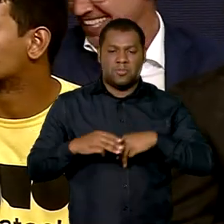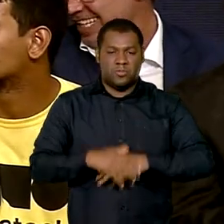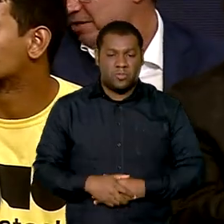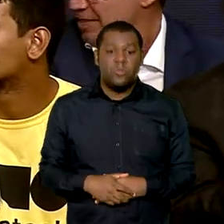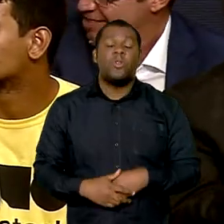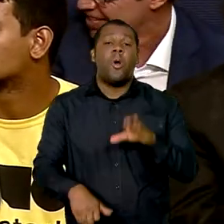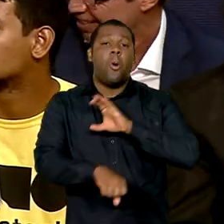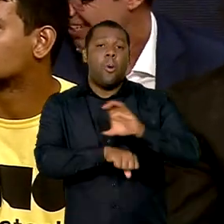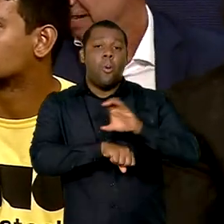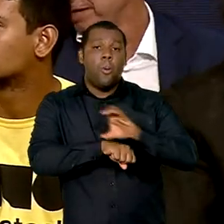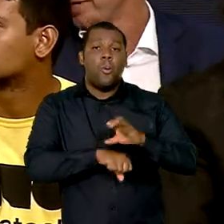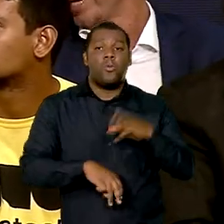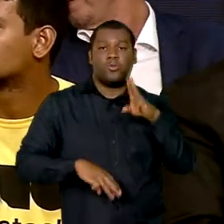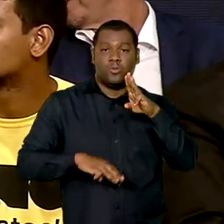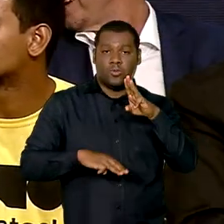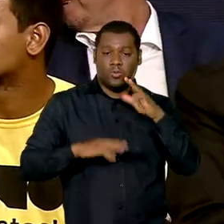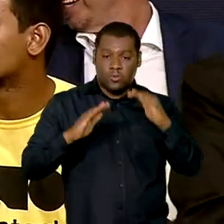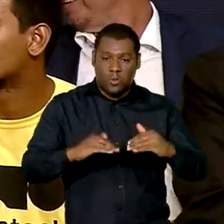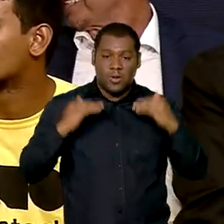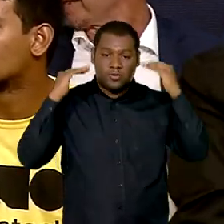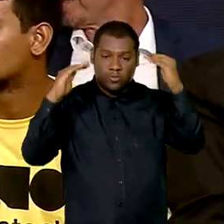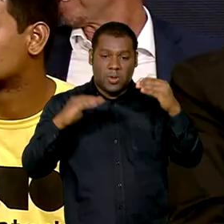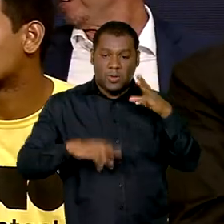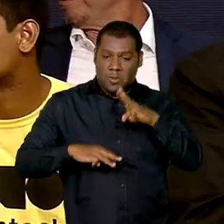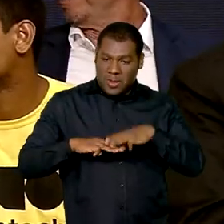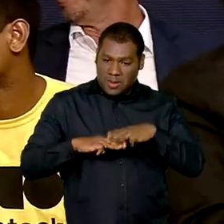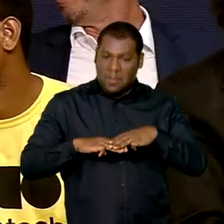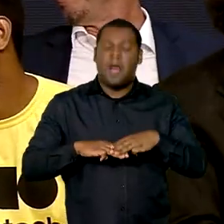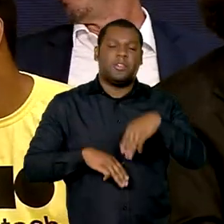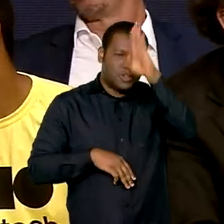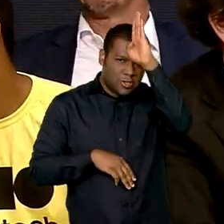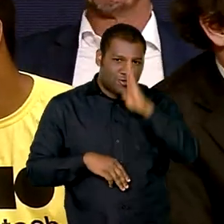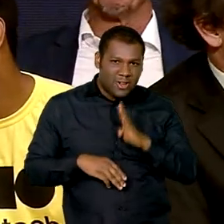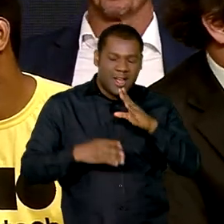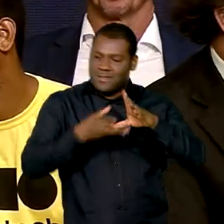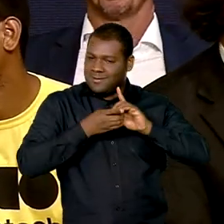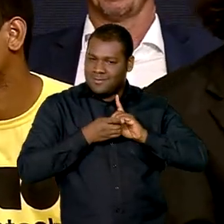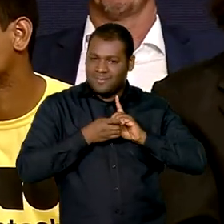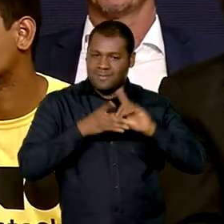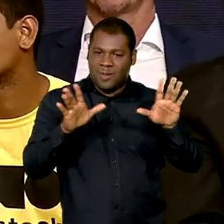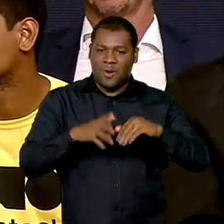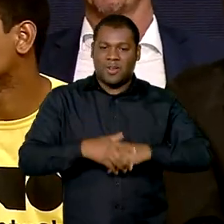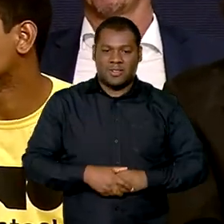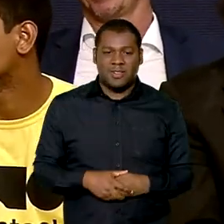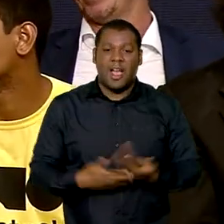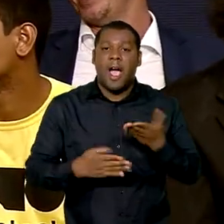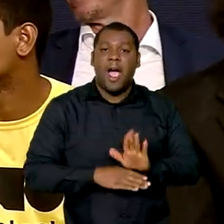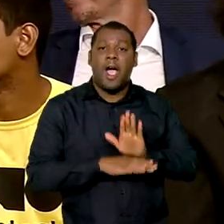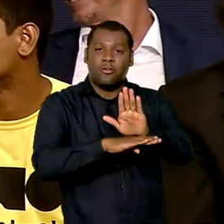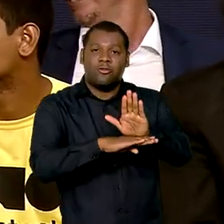curso gratuito, portanto ele é democrático e ele vai projetar talentos e